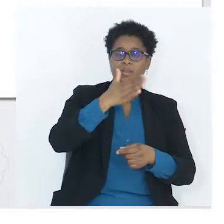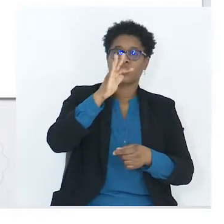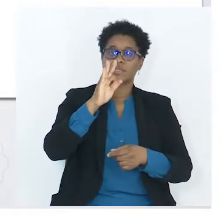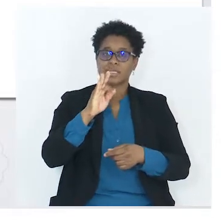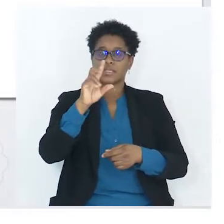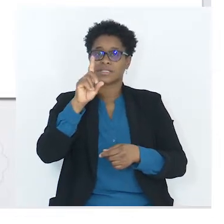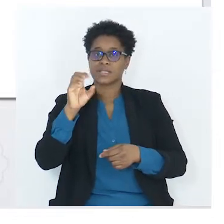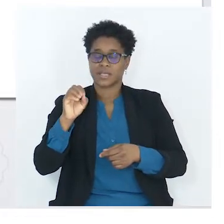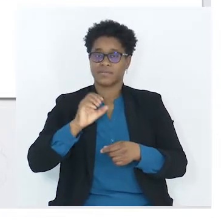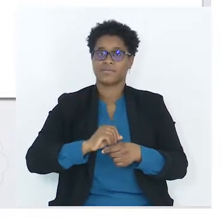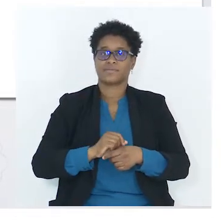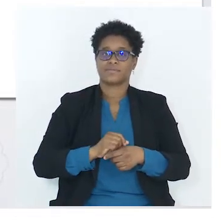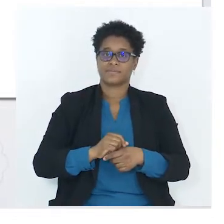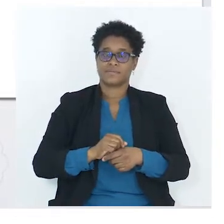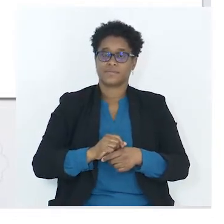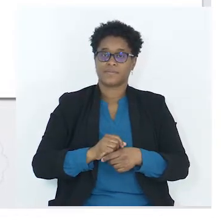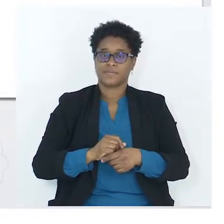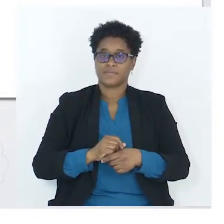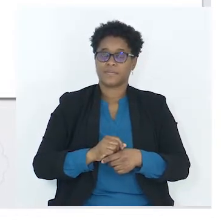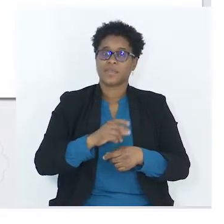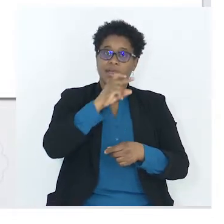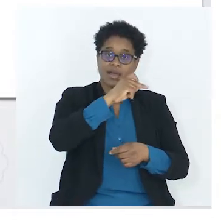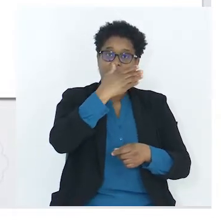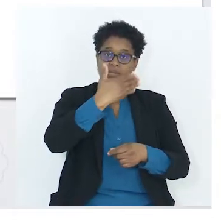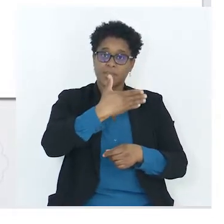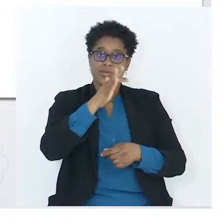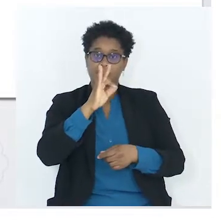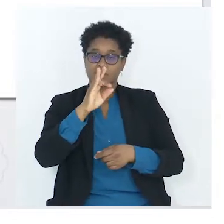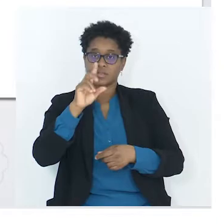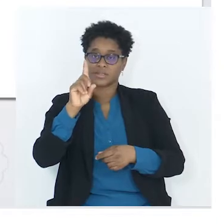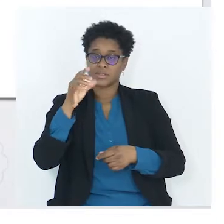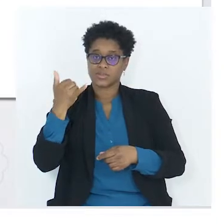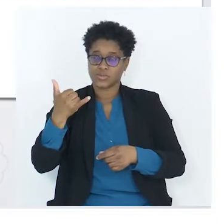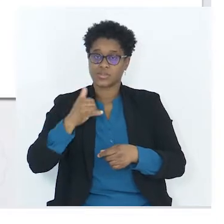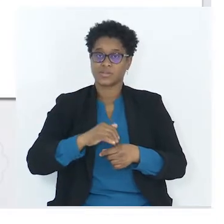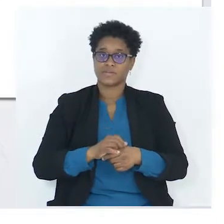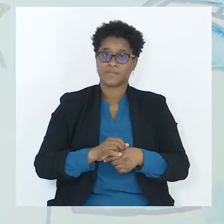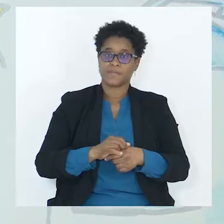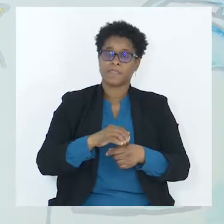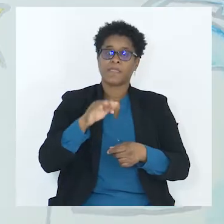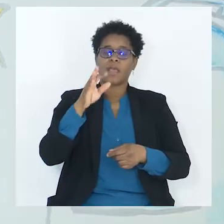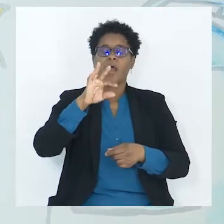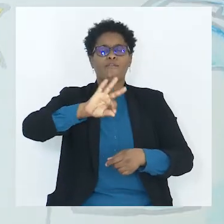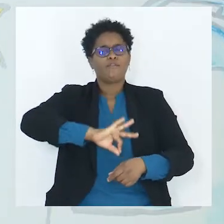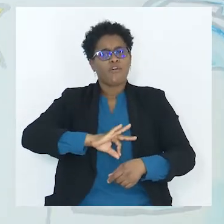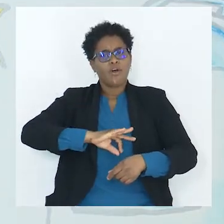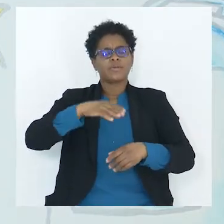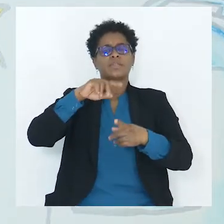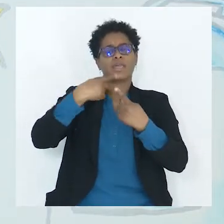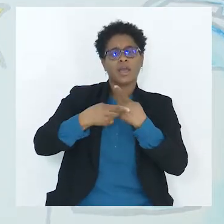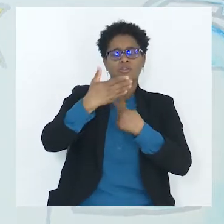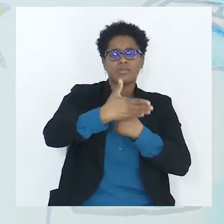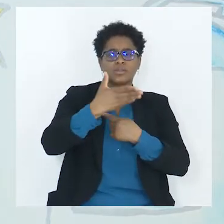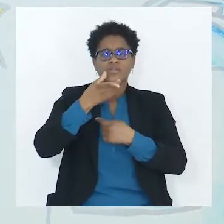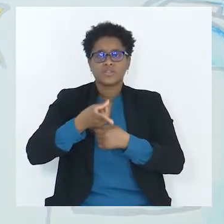em 1460 a 1462. A fome